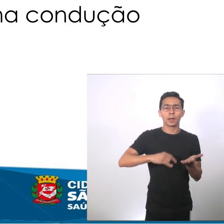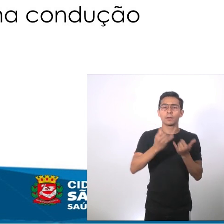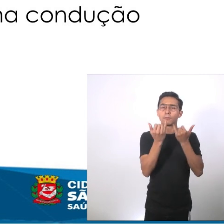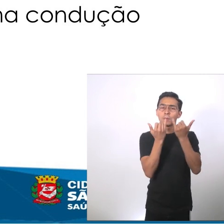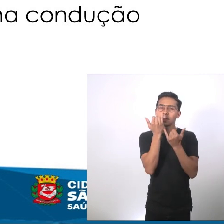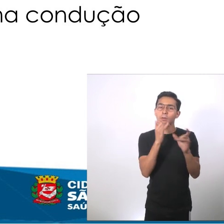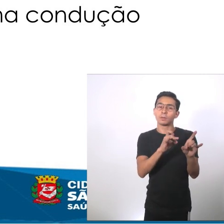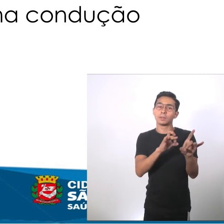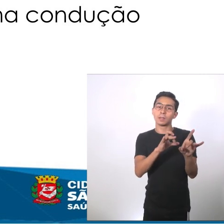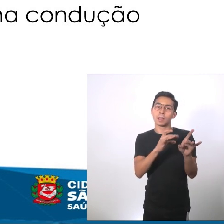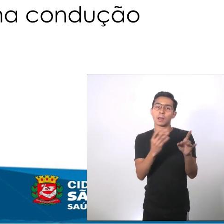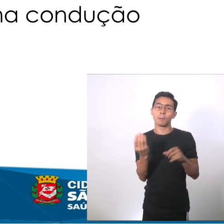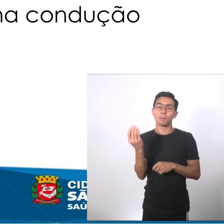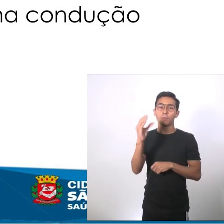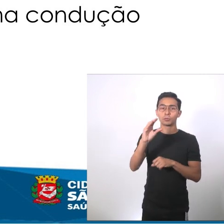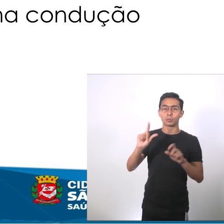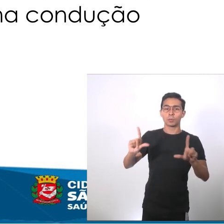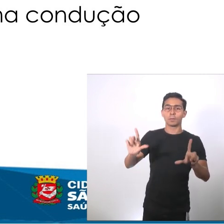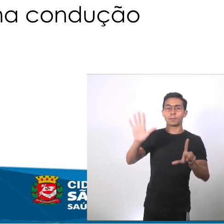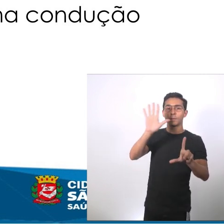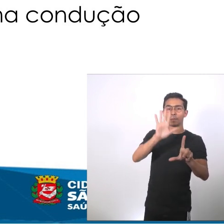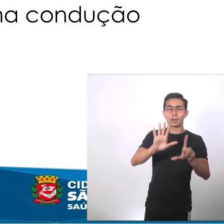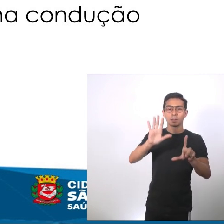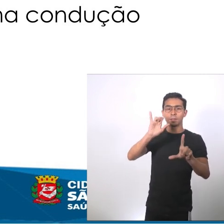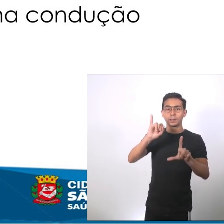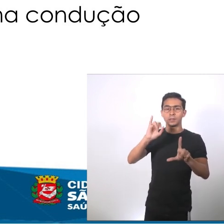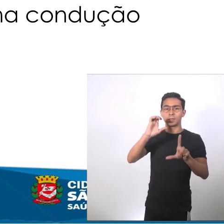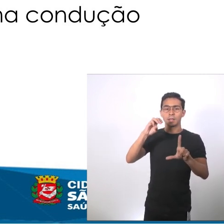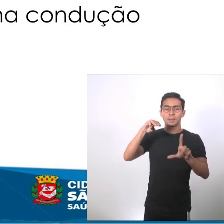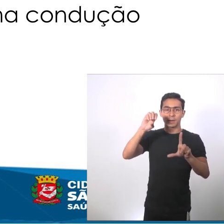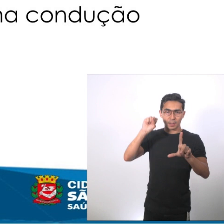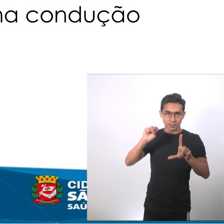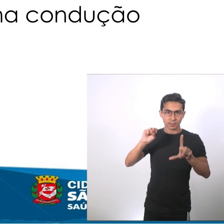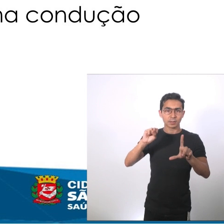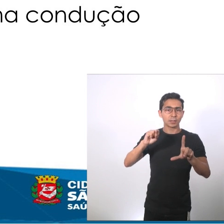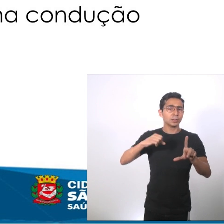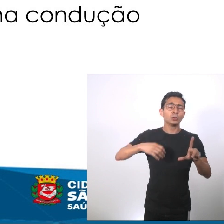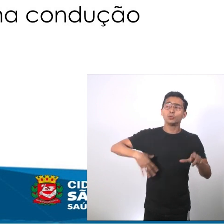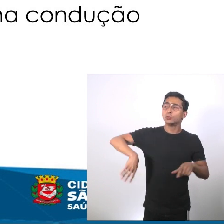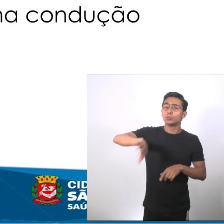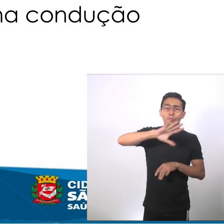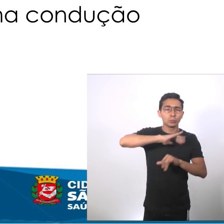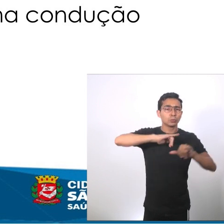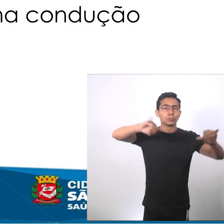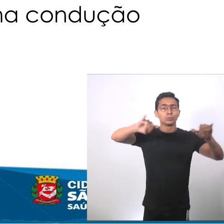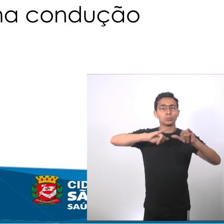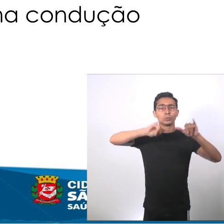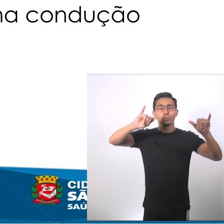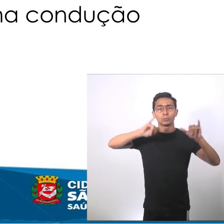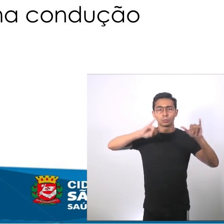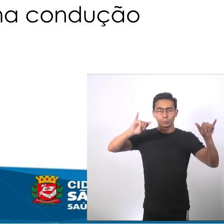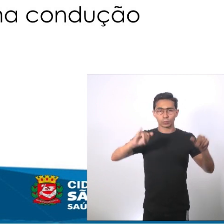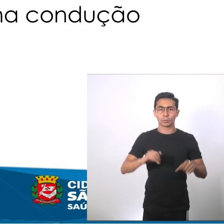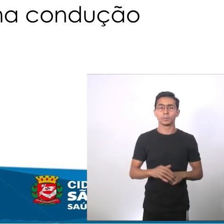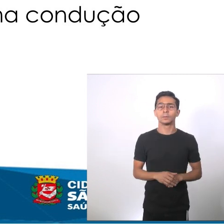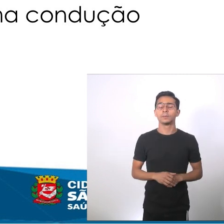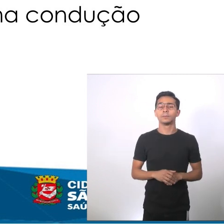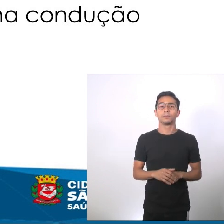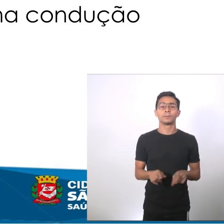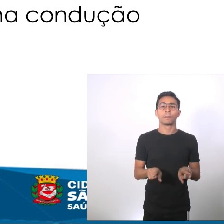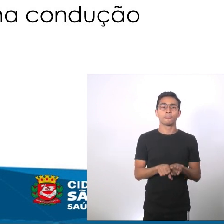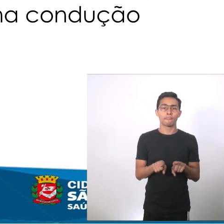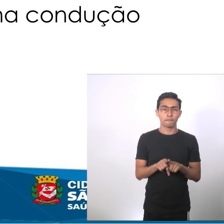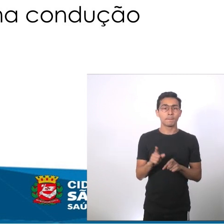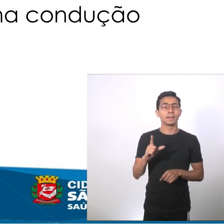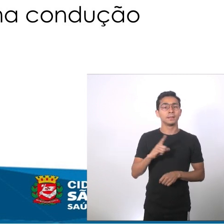página de SMS para profissionais de saúde e população em geral. Está fazendo uma